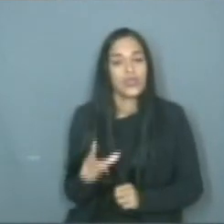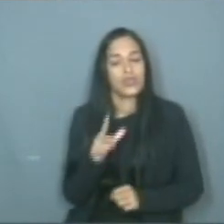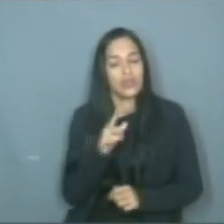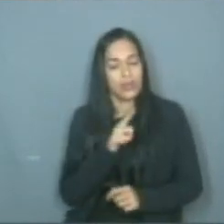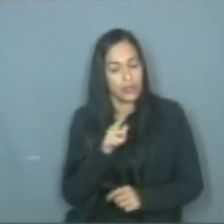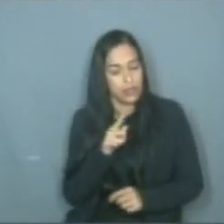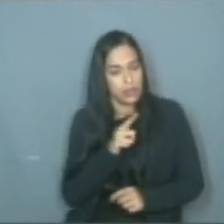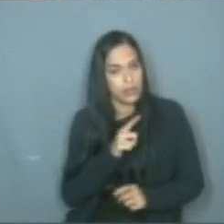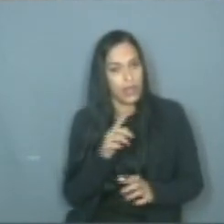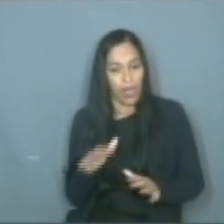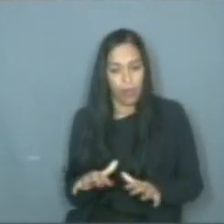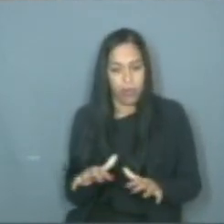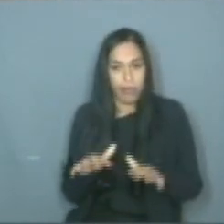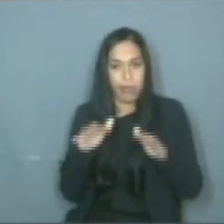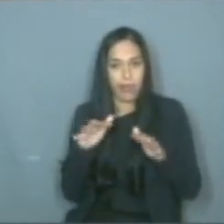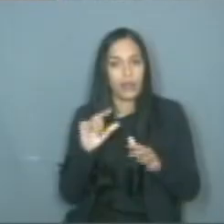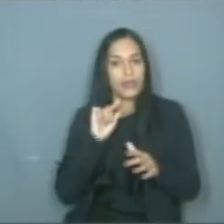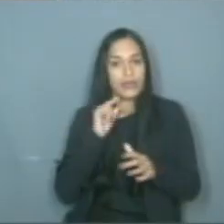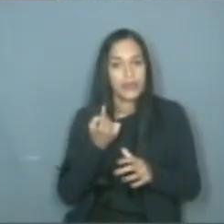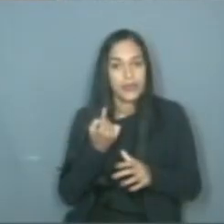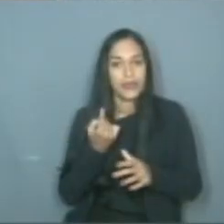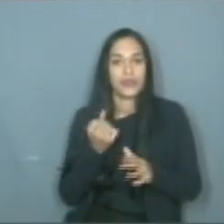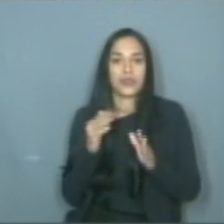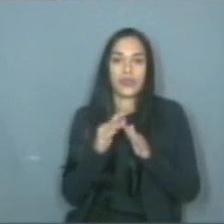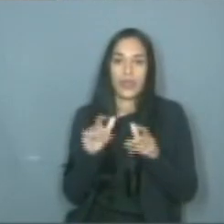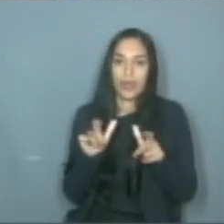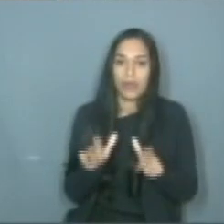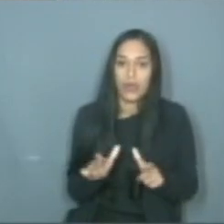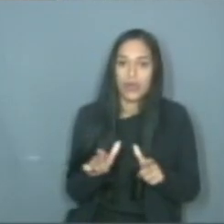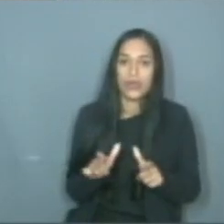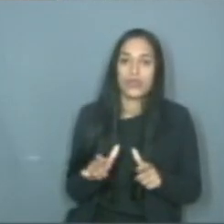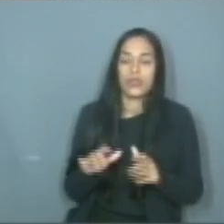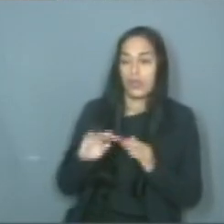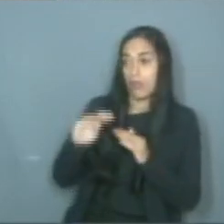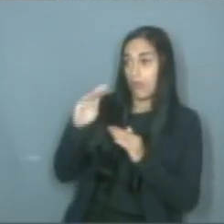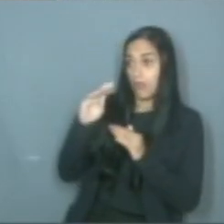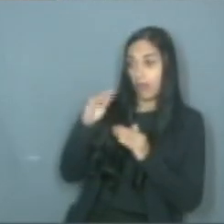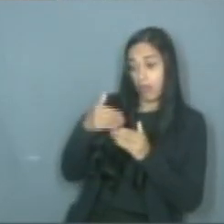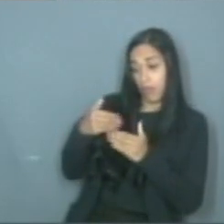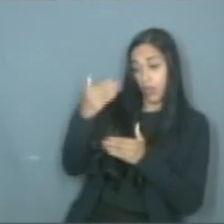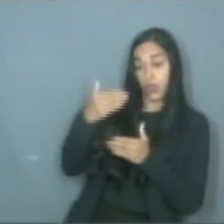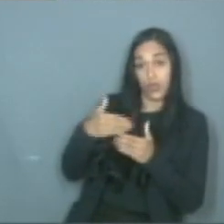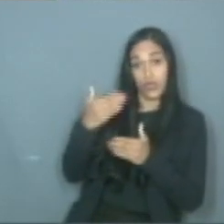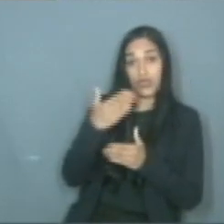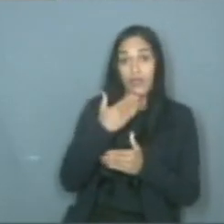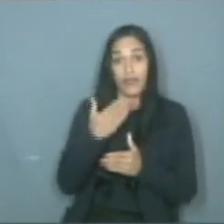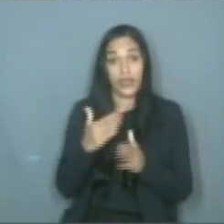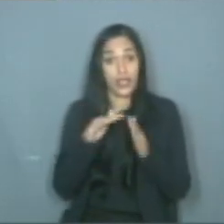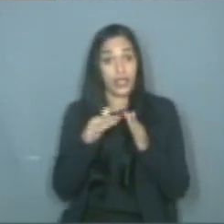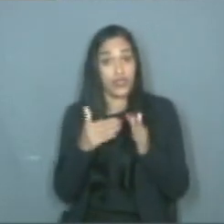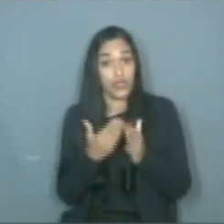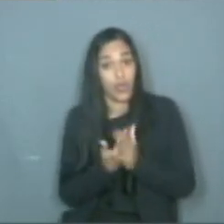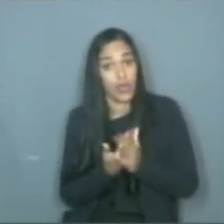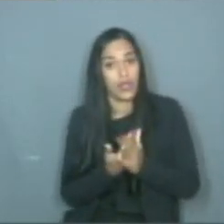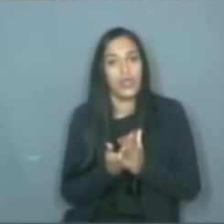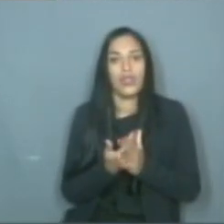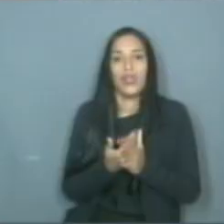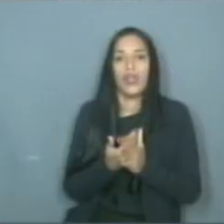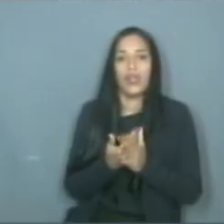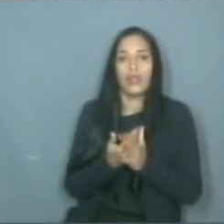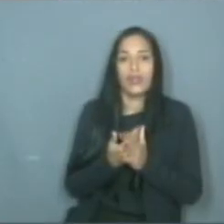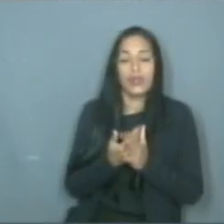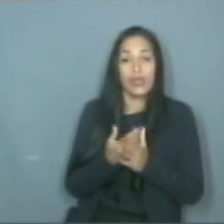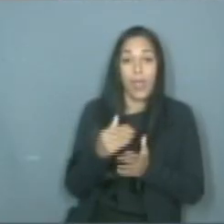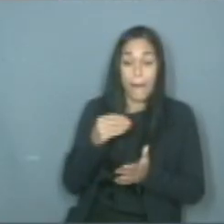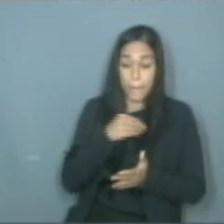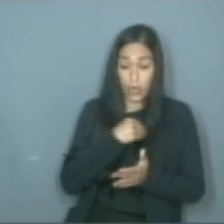existem ainda amontoados de lixo em muros, pasmem, na frente de unidades de ensino, em postos de saúde, e não é